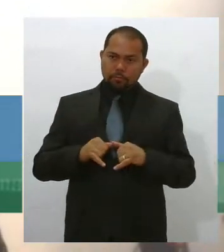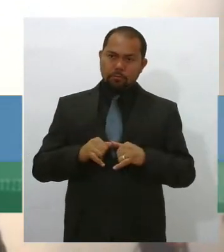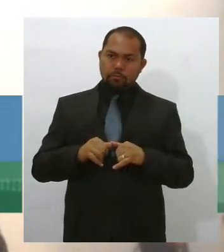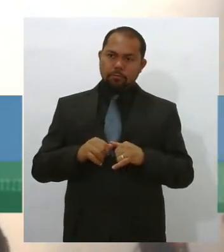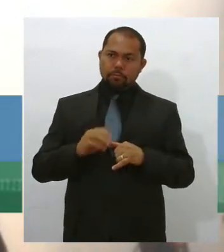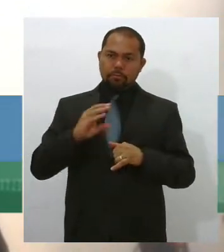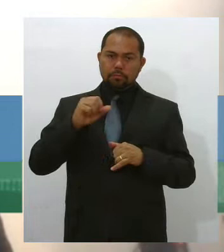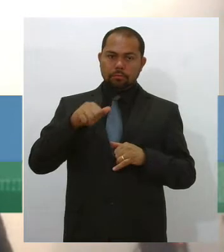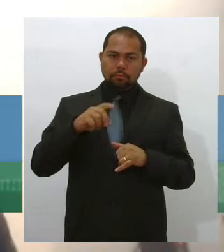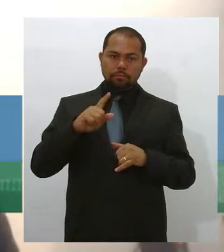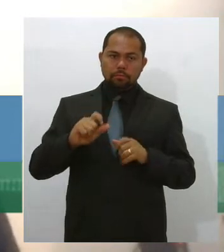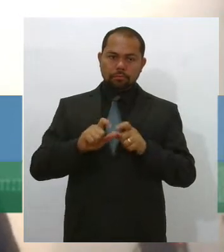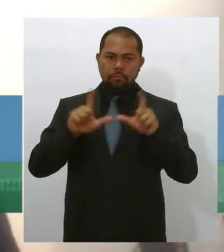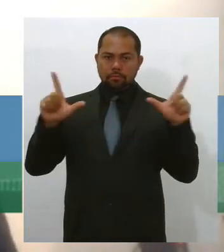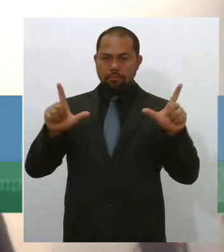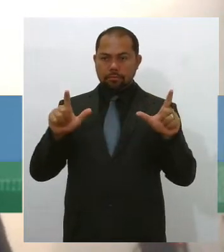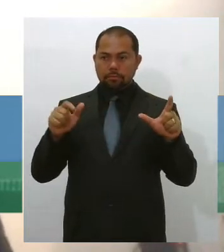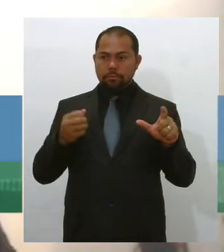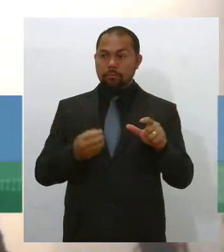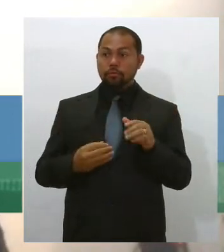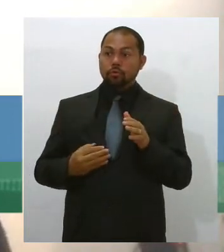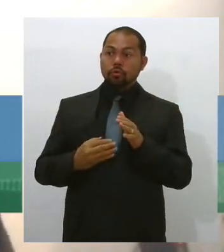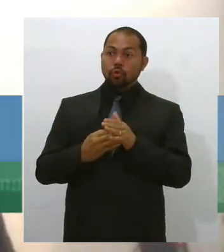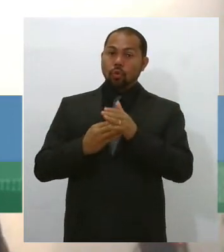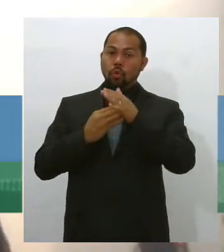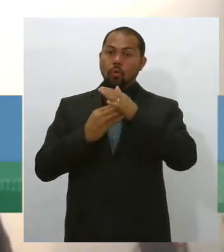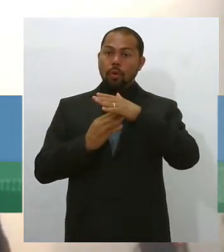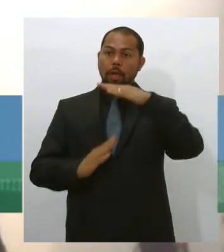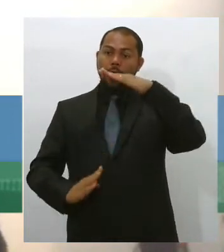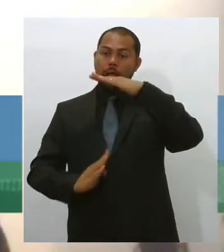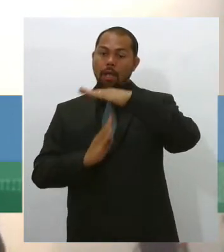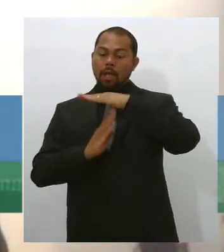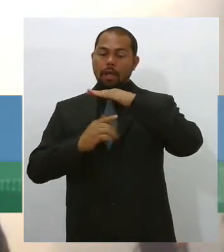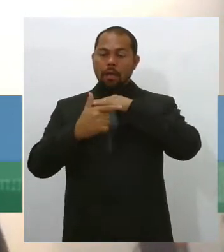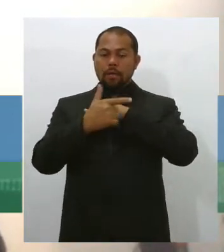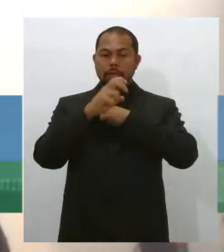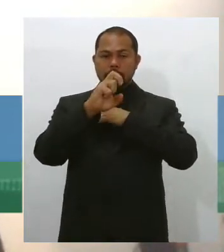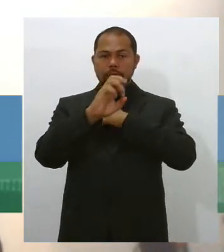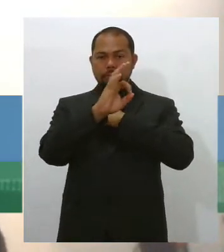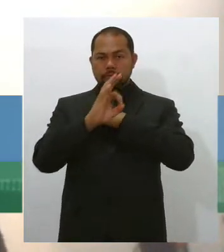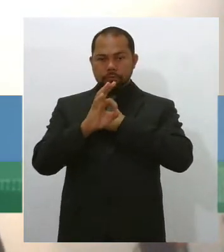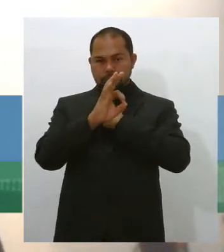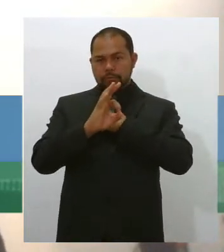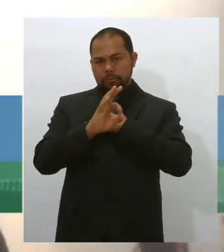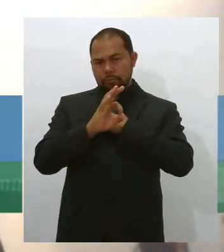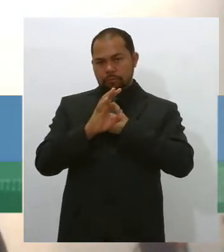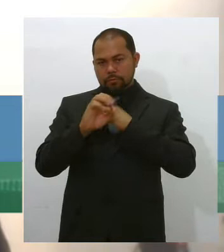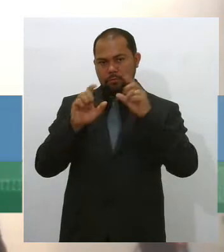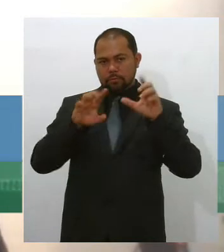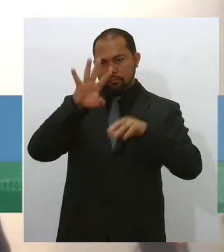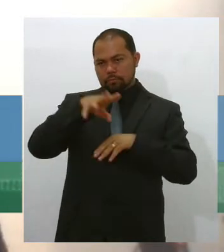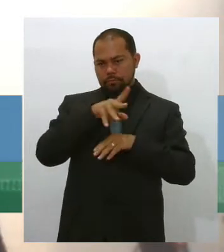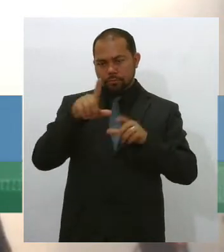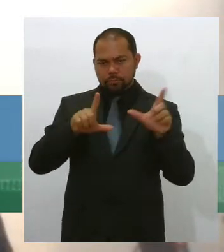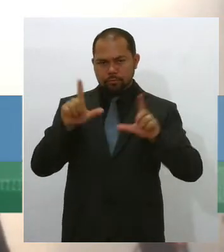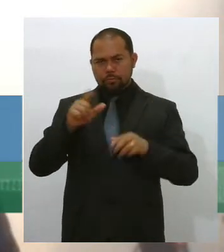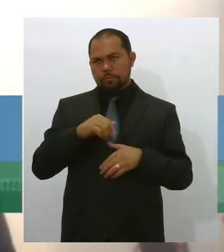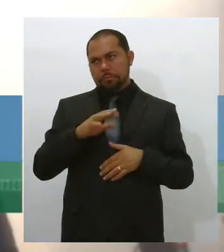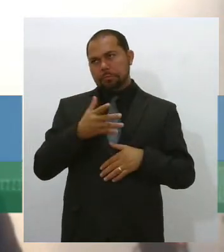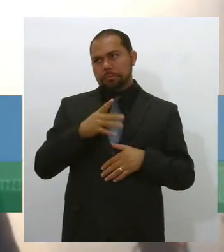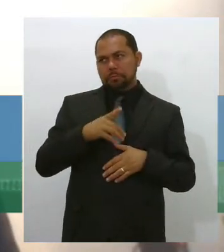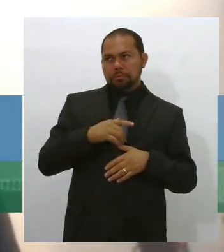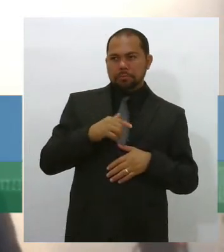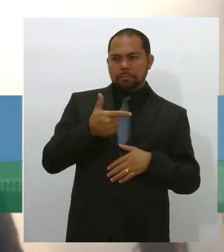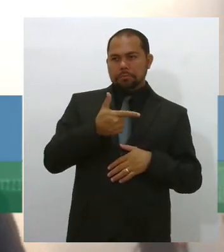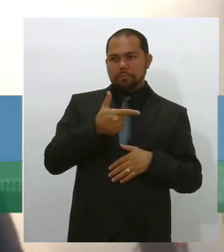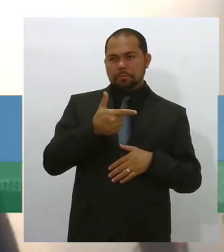ocupar até 25 porcento de toda a grade de programação e significa iria ao dentro de um programa por 24 horas algo em torno